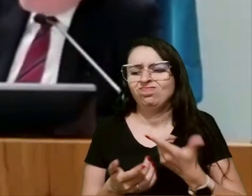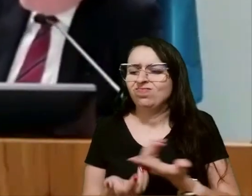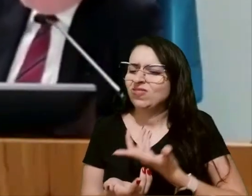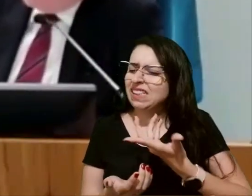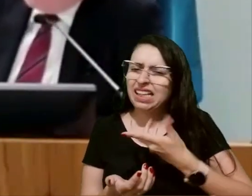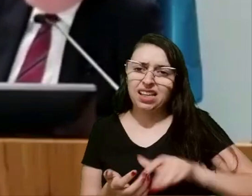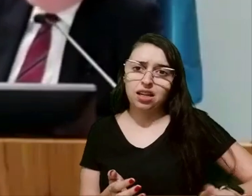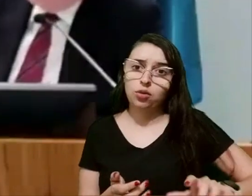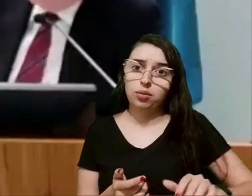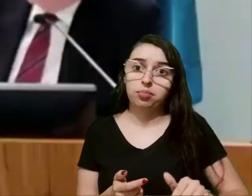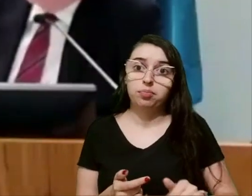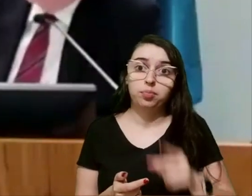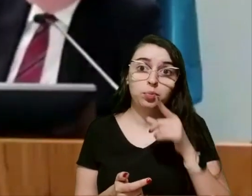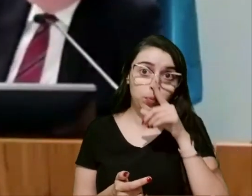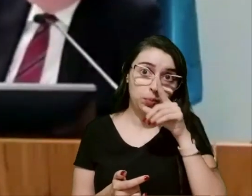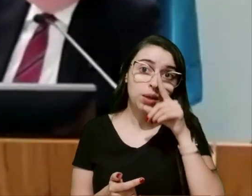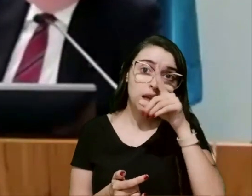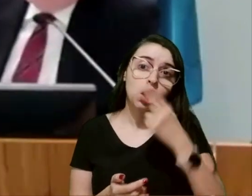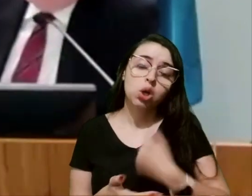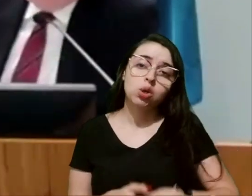indesejável, complicado e perigoso.